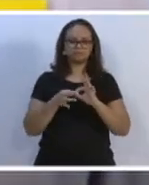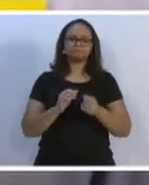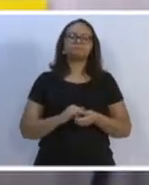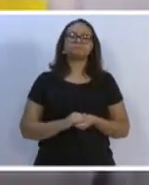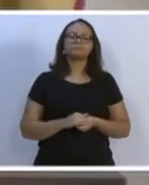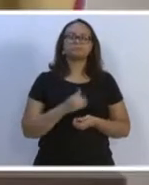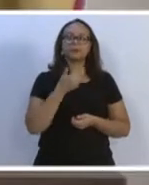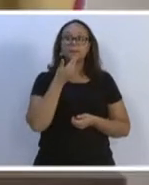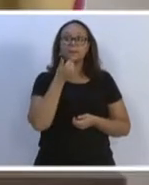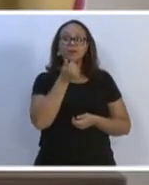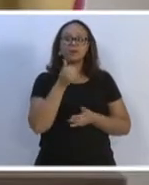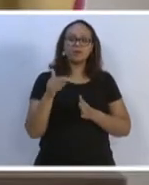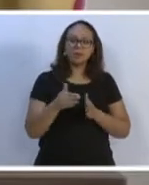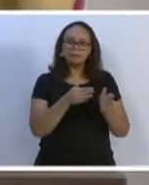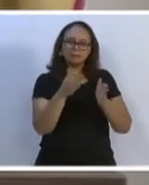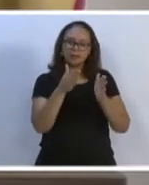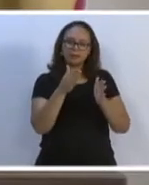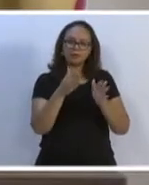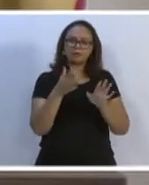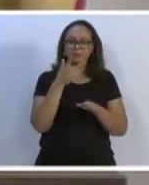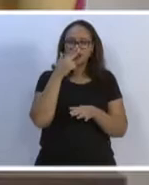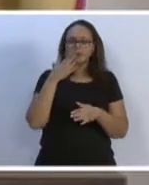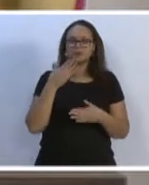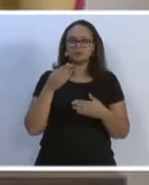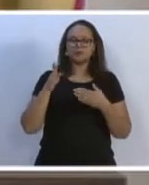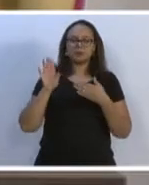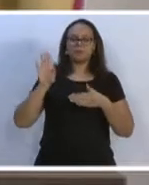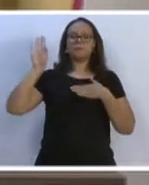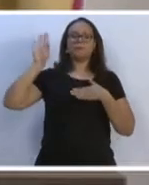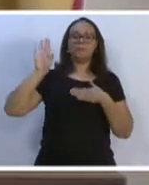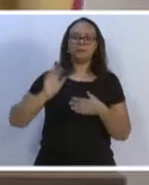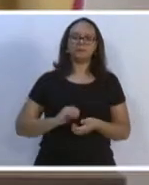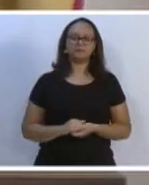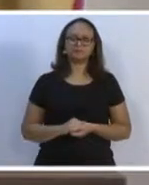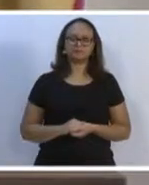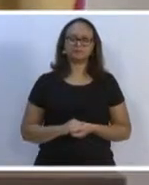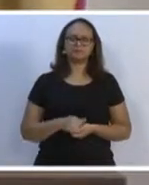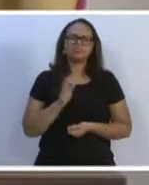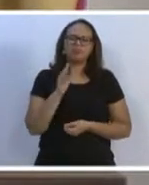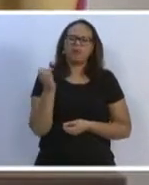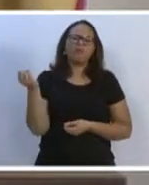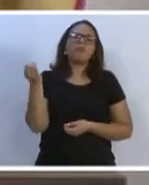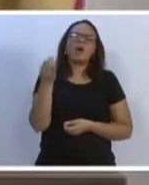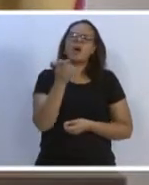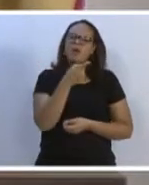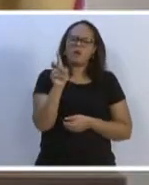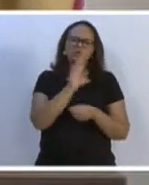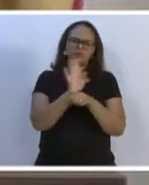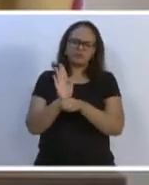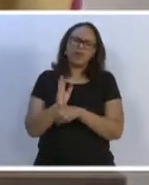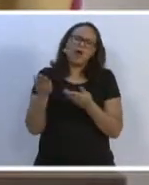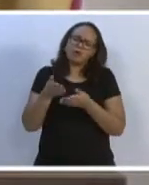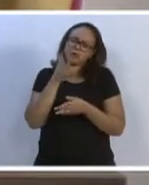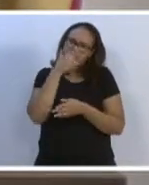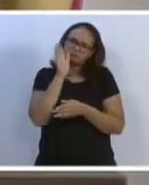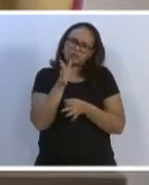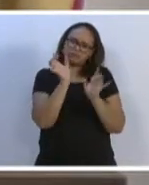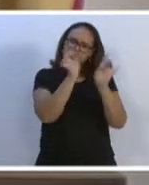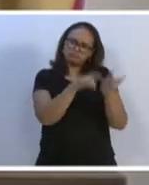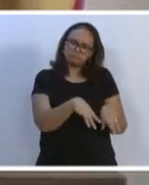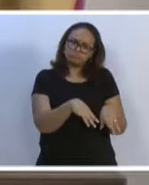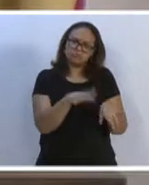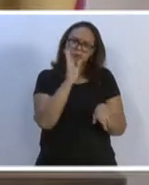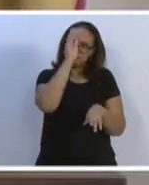Garcia. Como este, teve vários outros vídeos, né, da época da campanha. Agora ele já renunciou, o Mário assumiu e